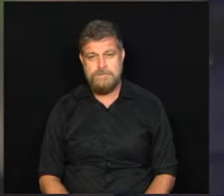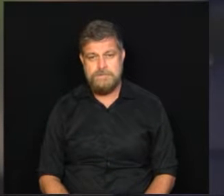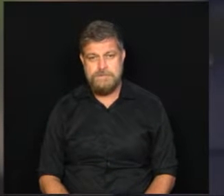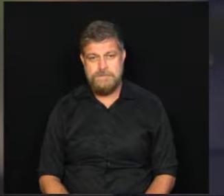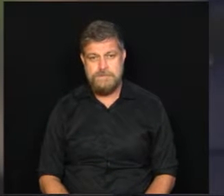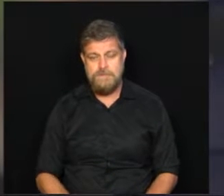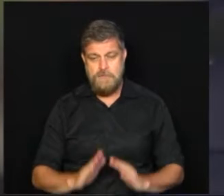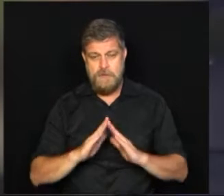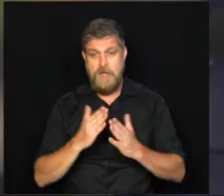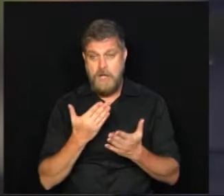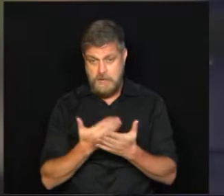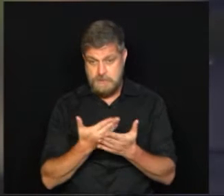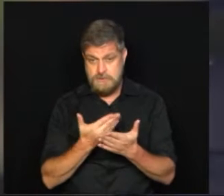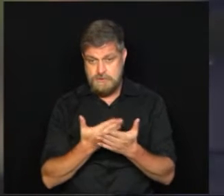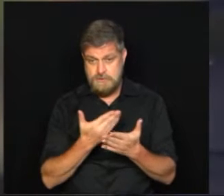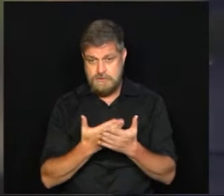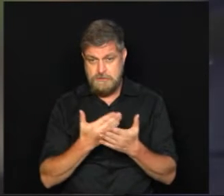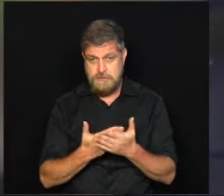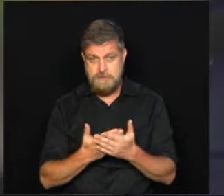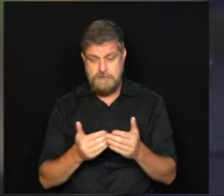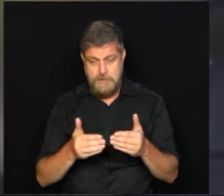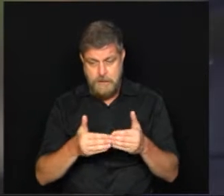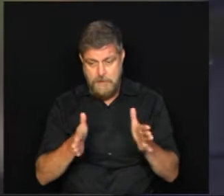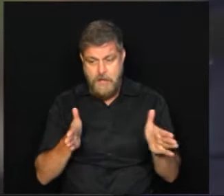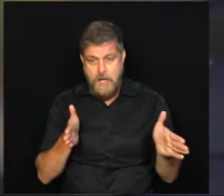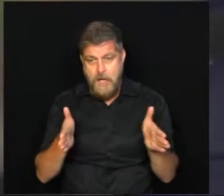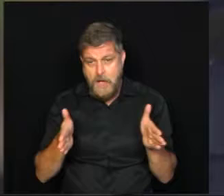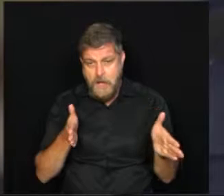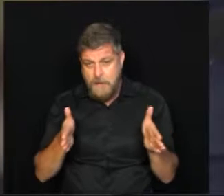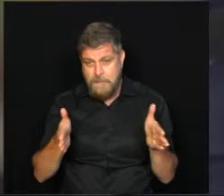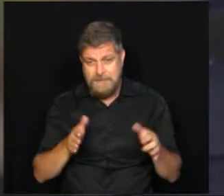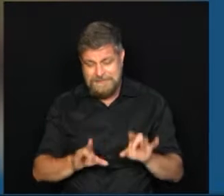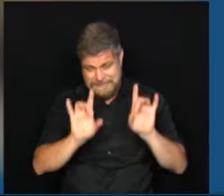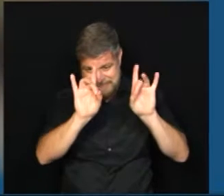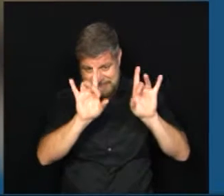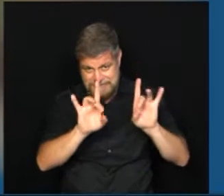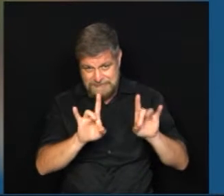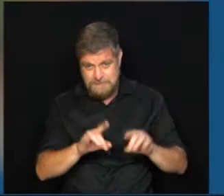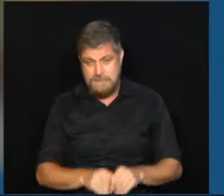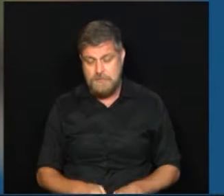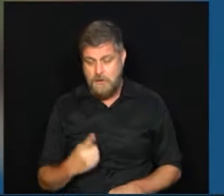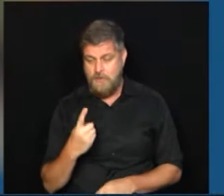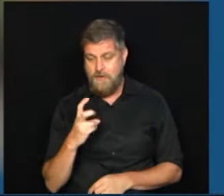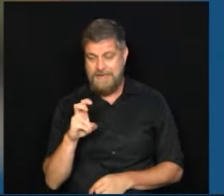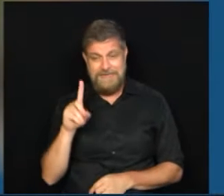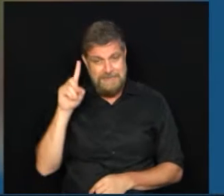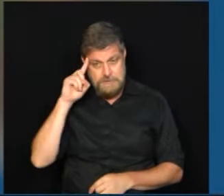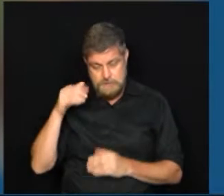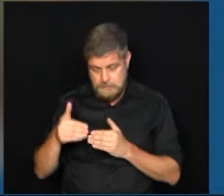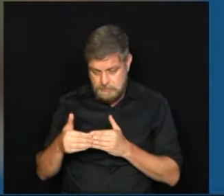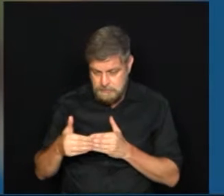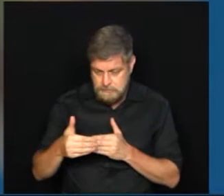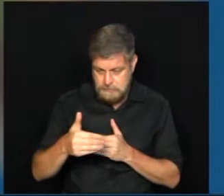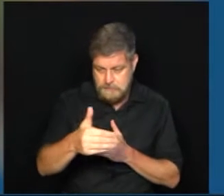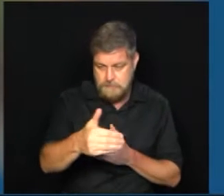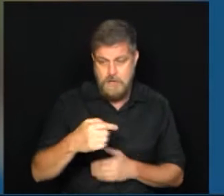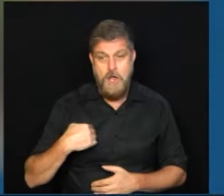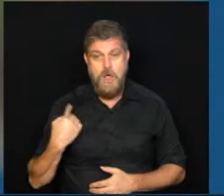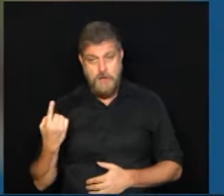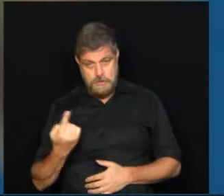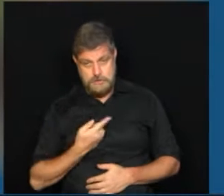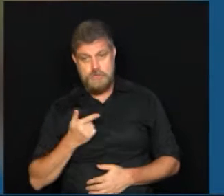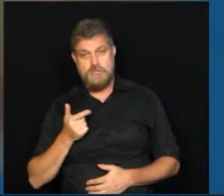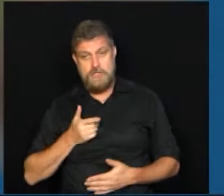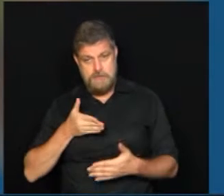o e as escolas vão estar Neste período especialmente nesses próximos 15 dias assim como a gente tem